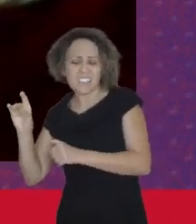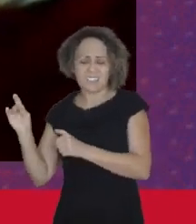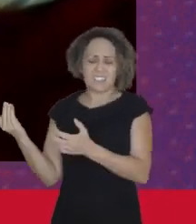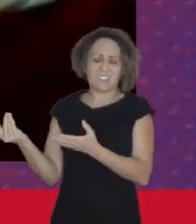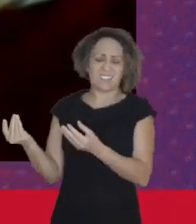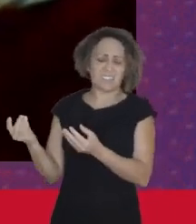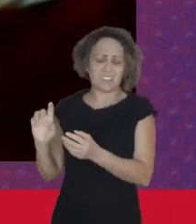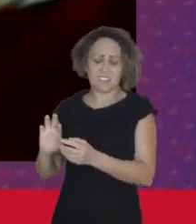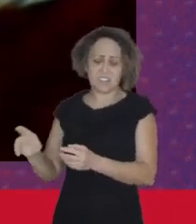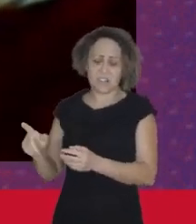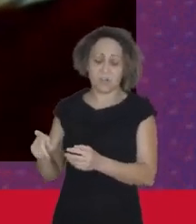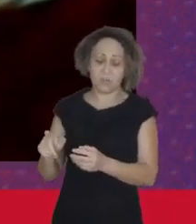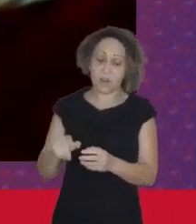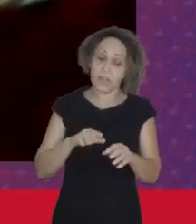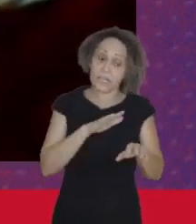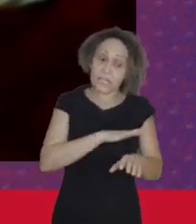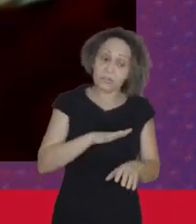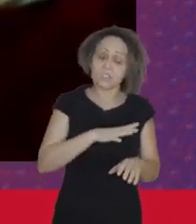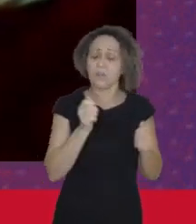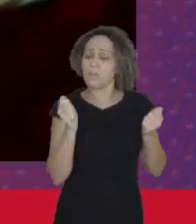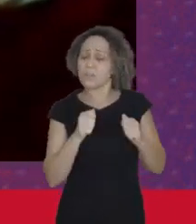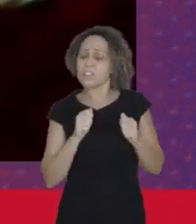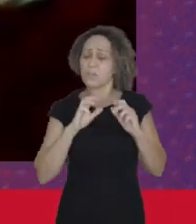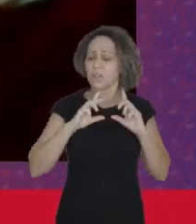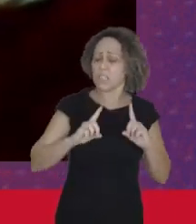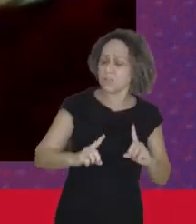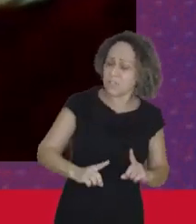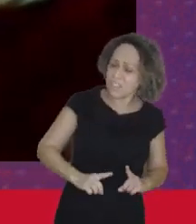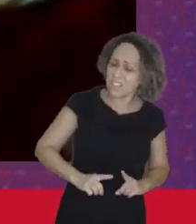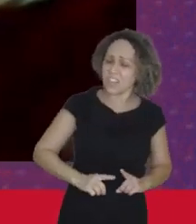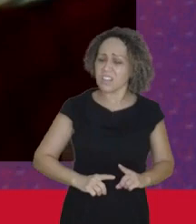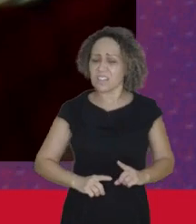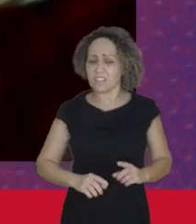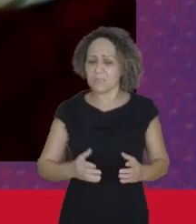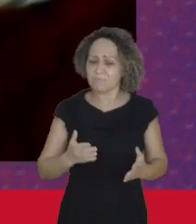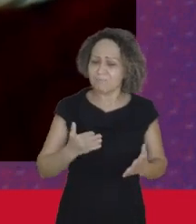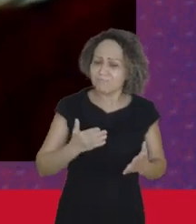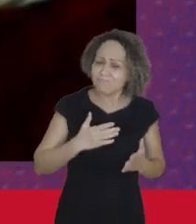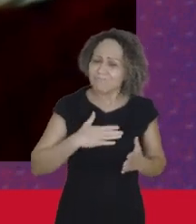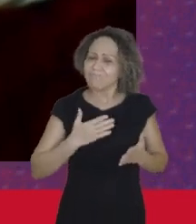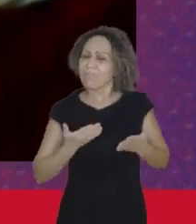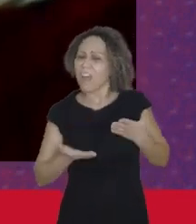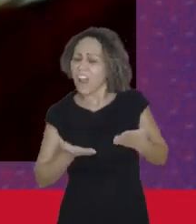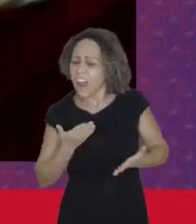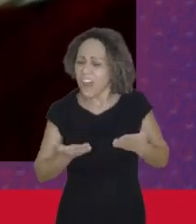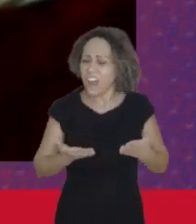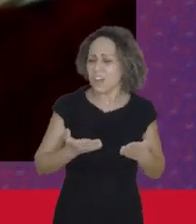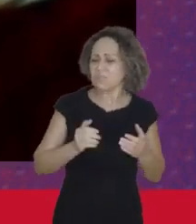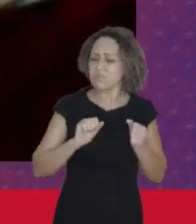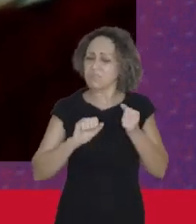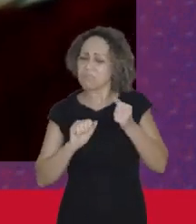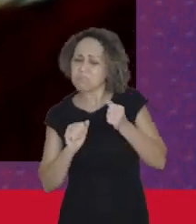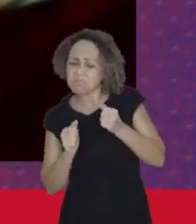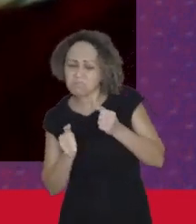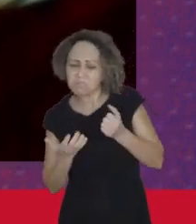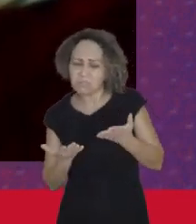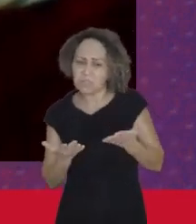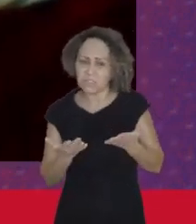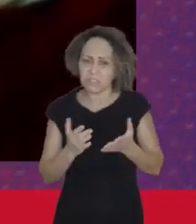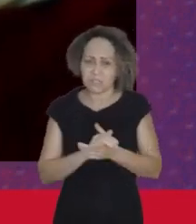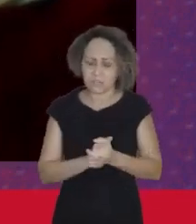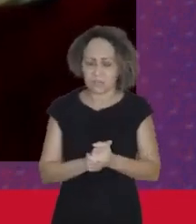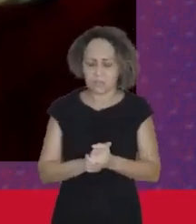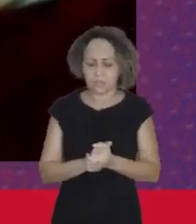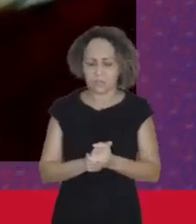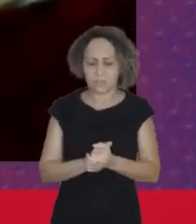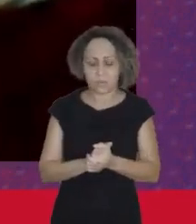né? E, geralmente, essa concepção educacional é voltada aos quadros de perdas sensoriais